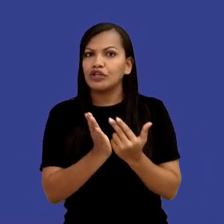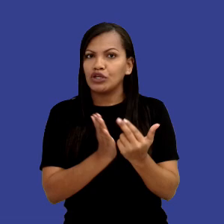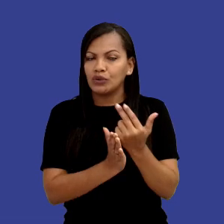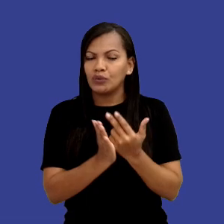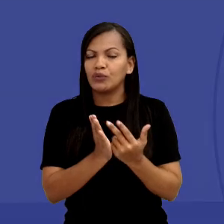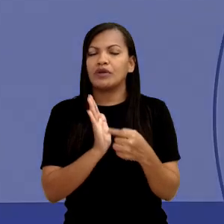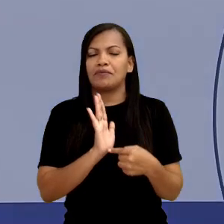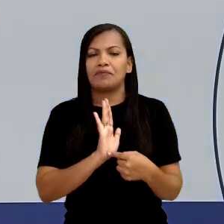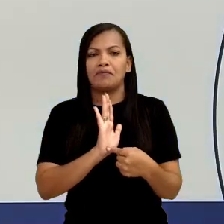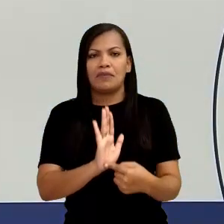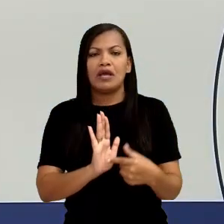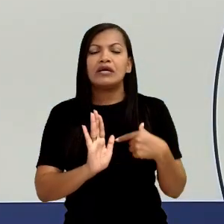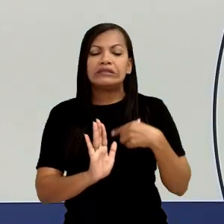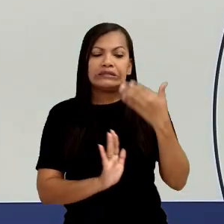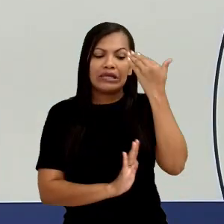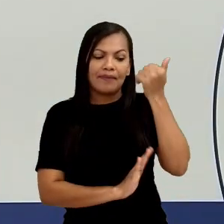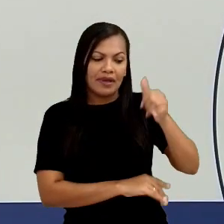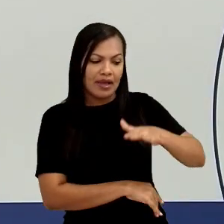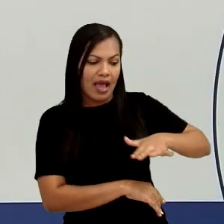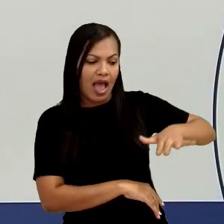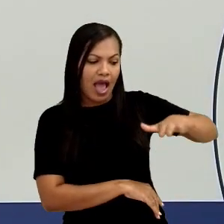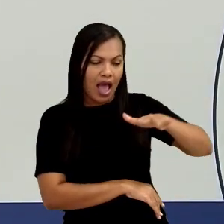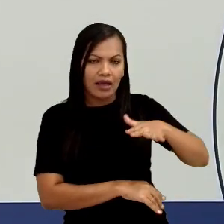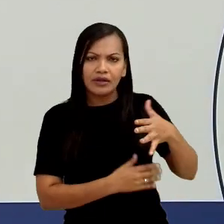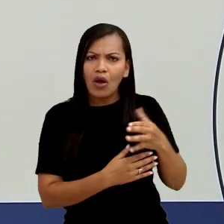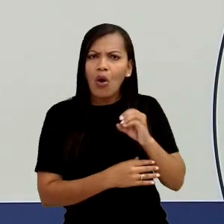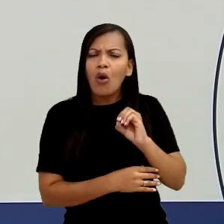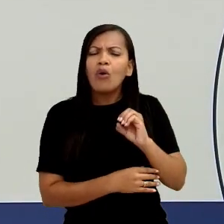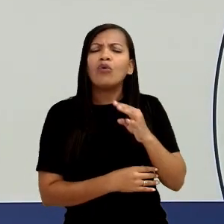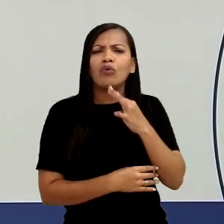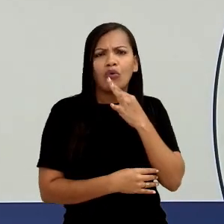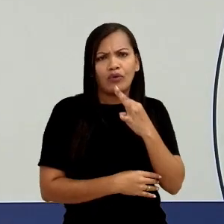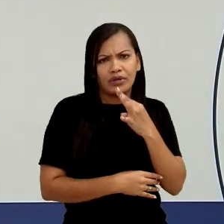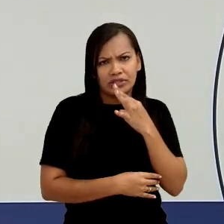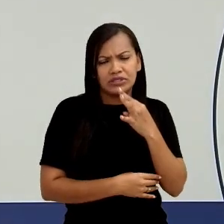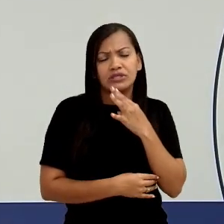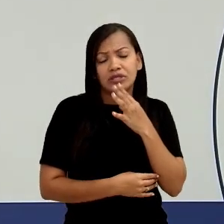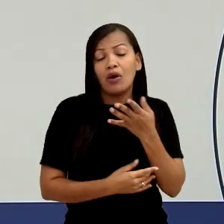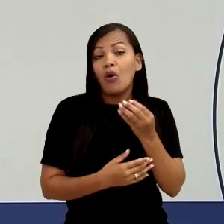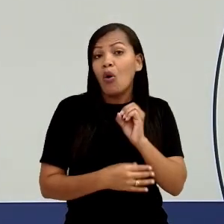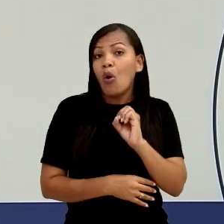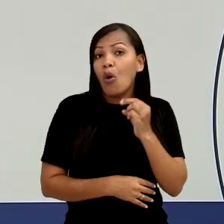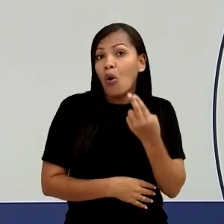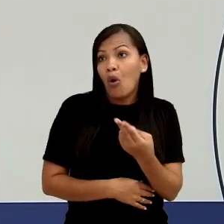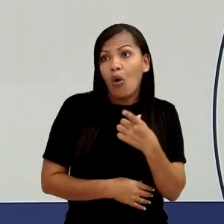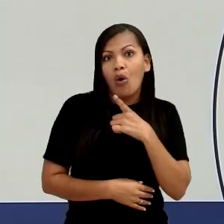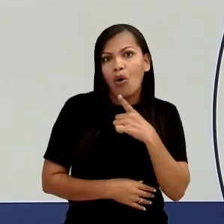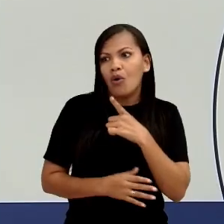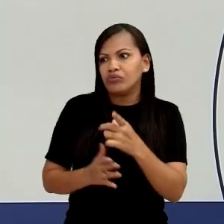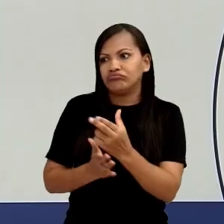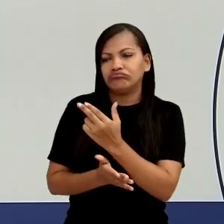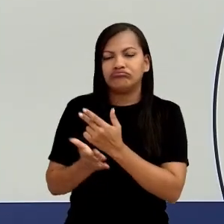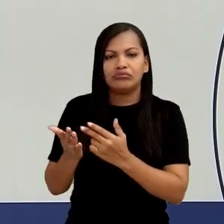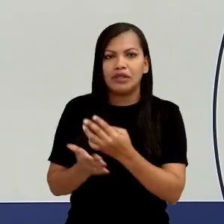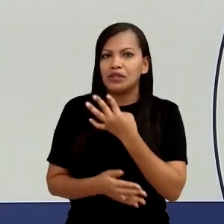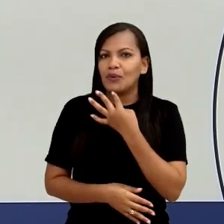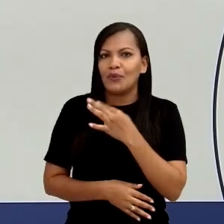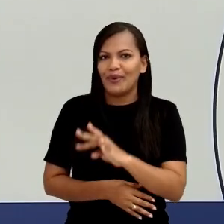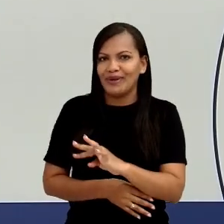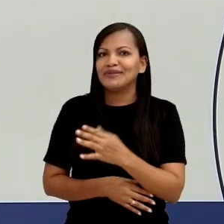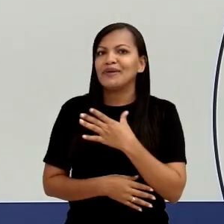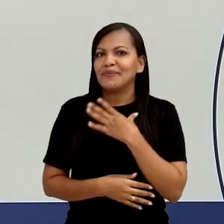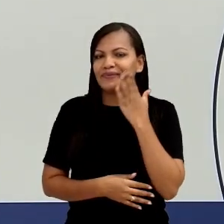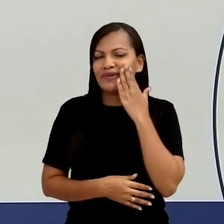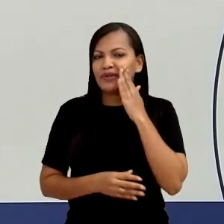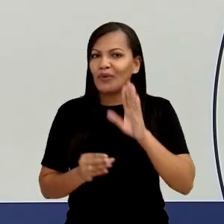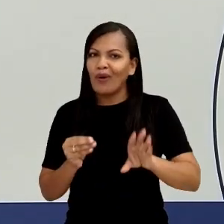a determinar a medida da área de figuras ou conhecidas, como eu acabei de falar, ou figuras que são a composição dessas que eu